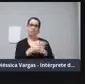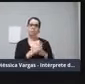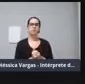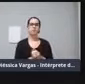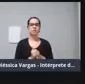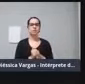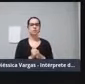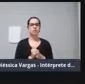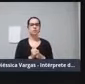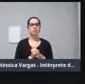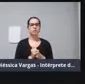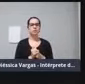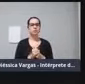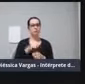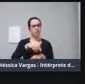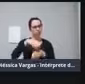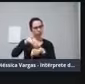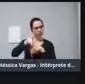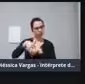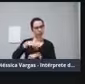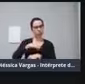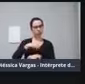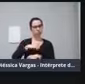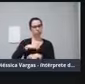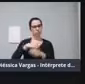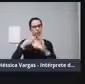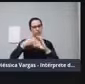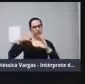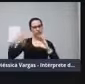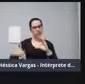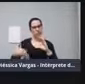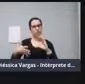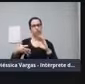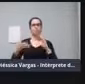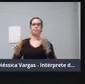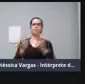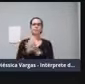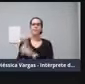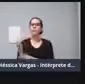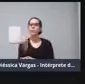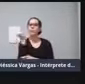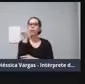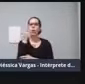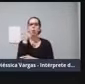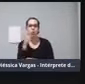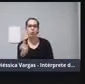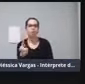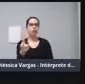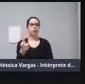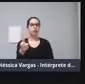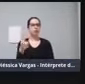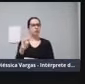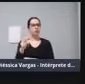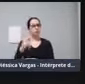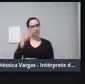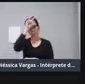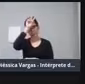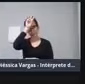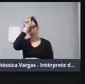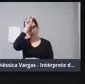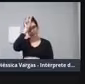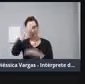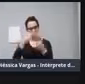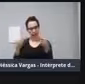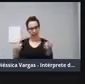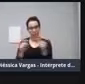continha características, uma importância, curiosidades de um inseto. Mas os alunos não saberiam